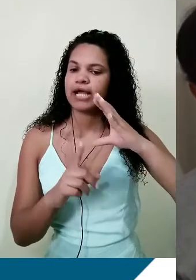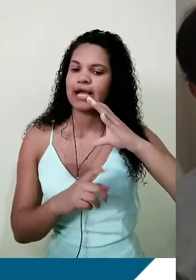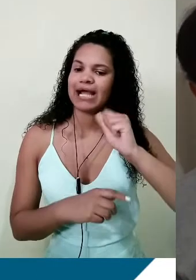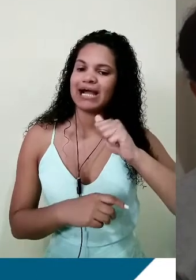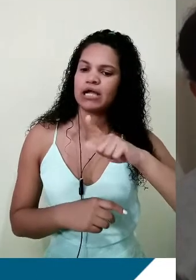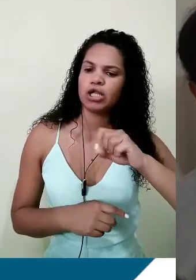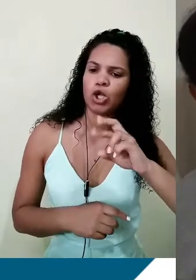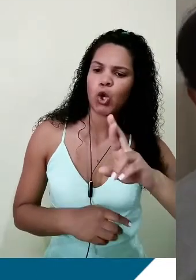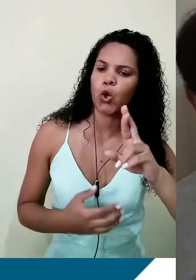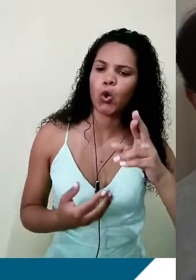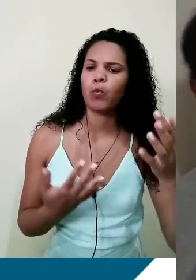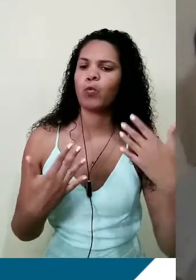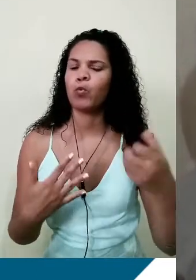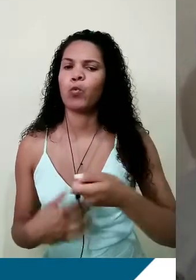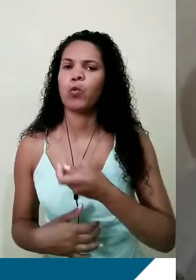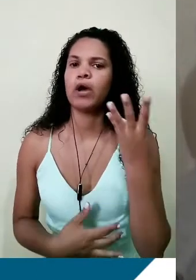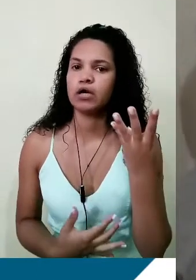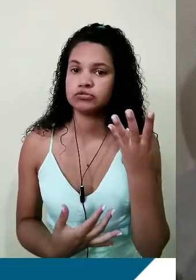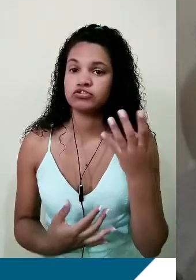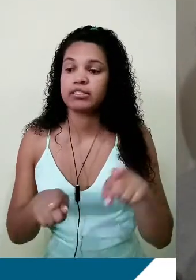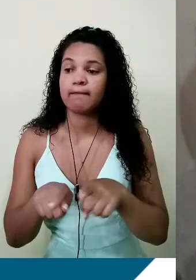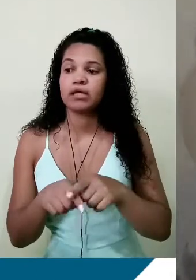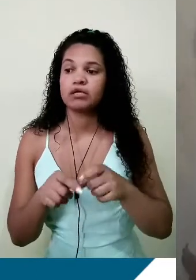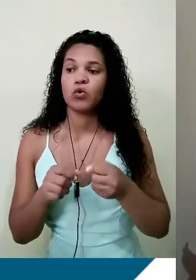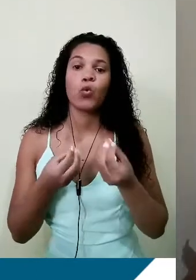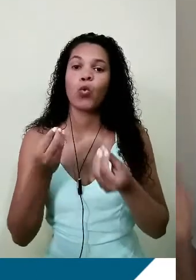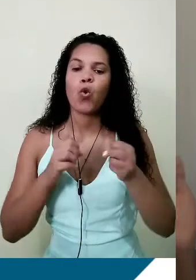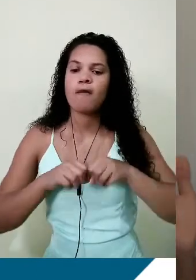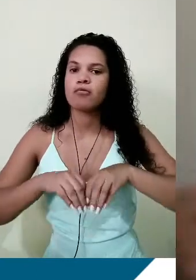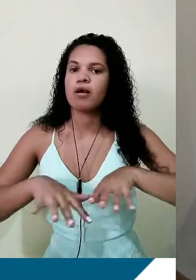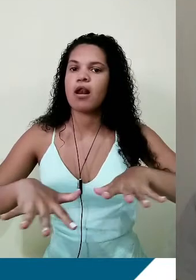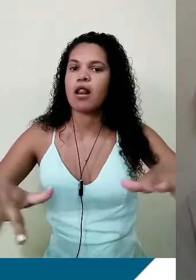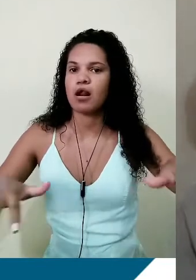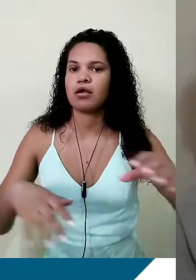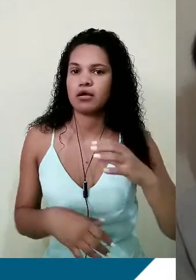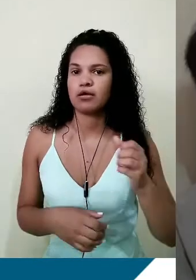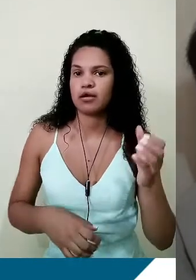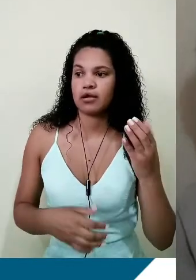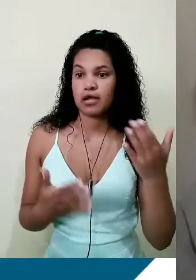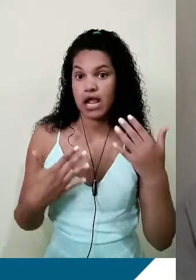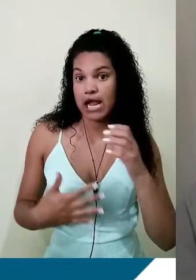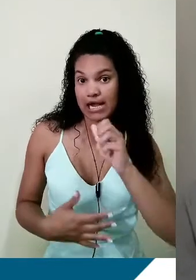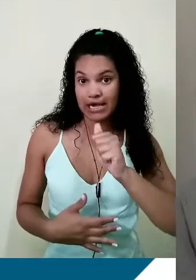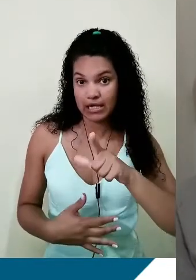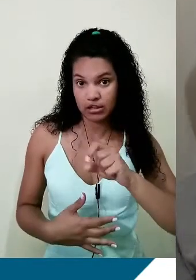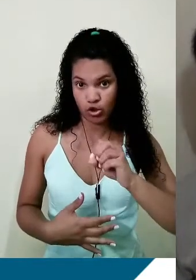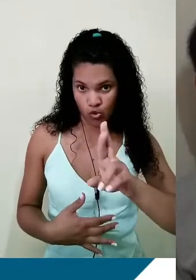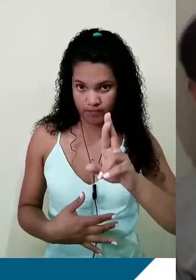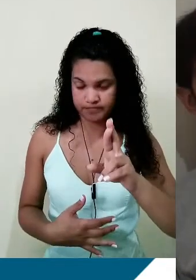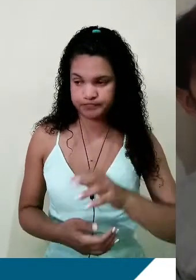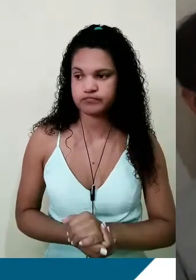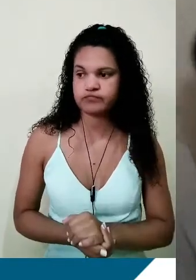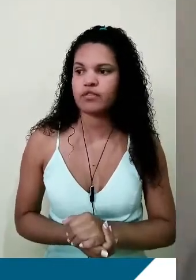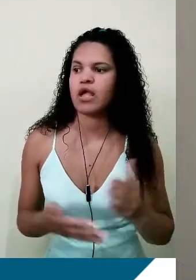dão as propagações de calor. Bom, pessoal, então, fazendo o nosso último quadro da aula de